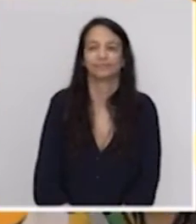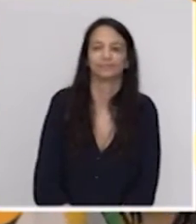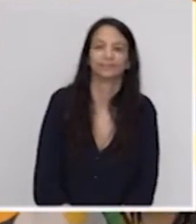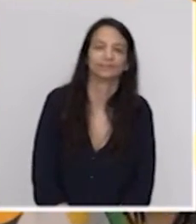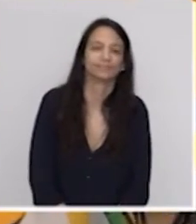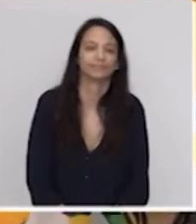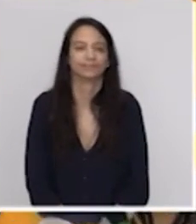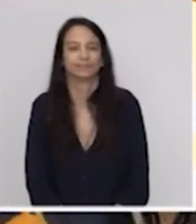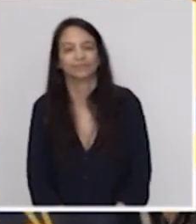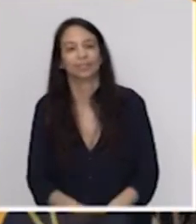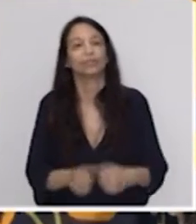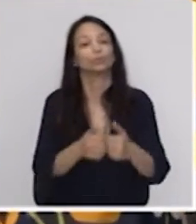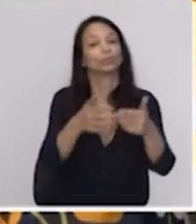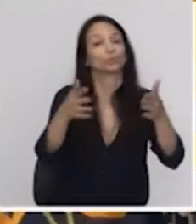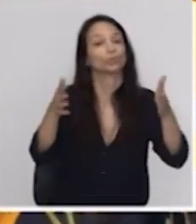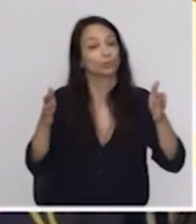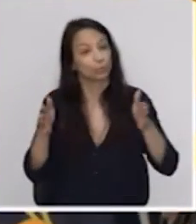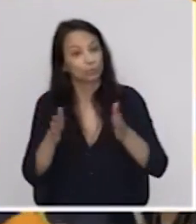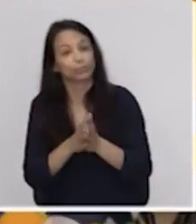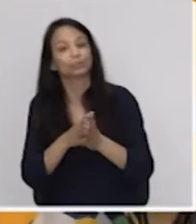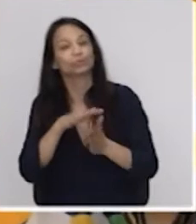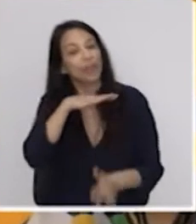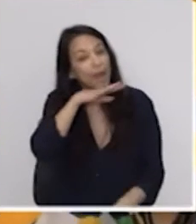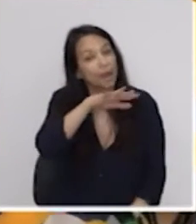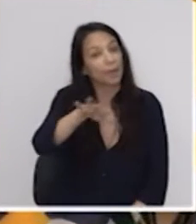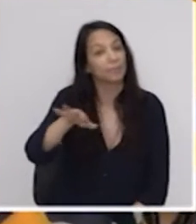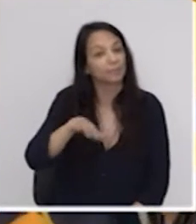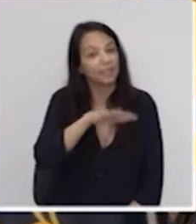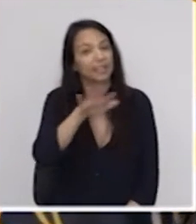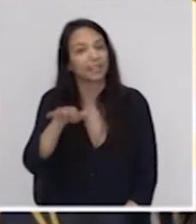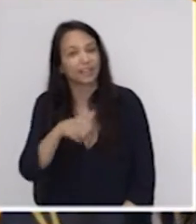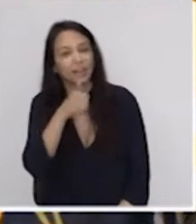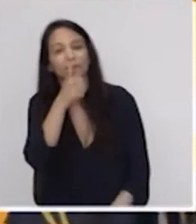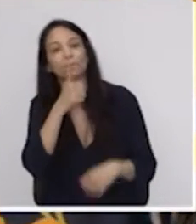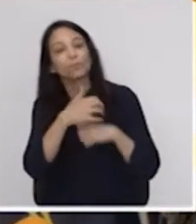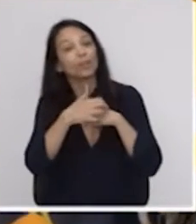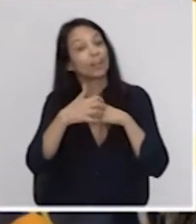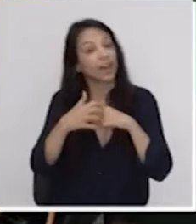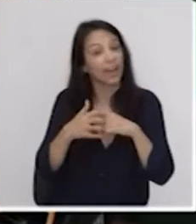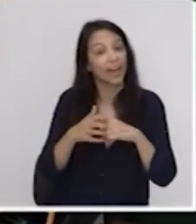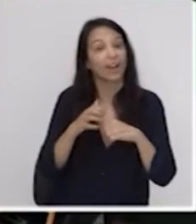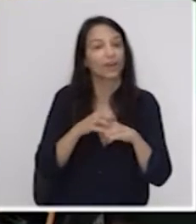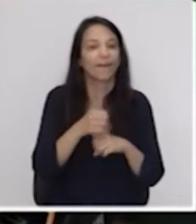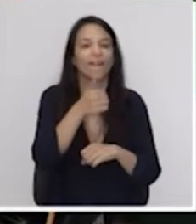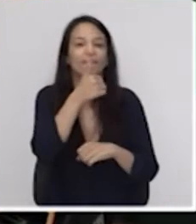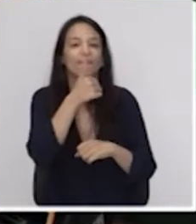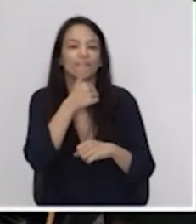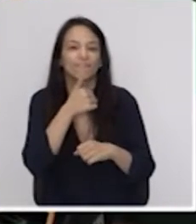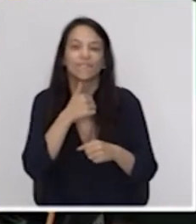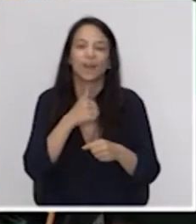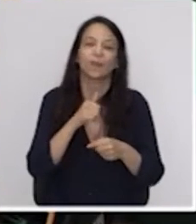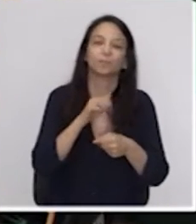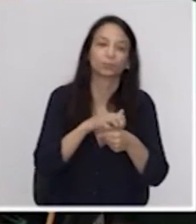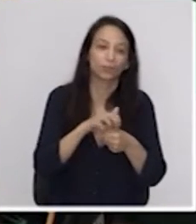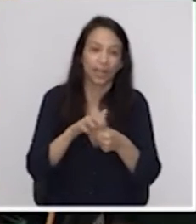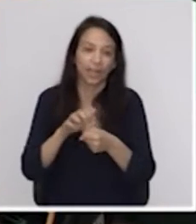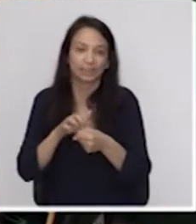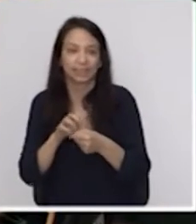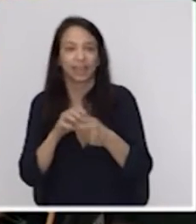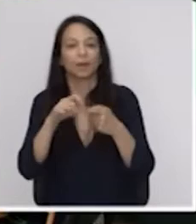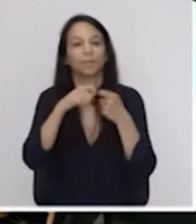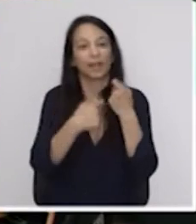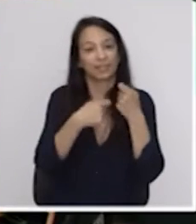Toda a gente da família quer morango e framboesa, pedem bananas ao